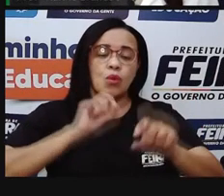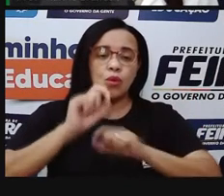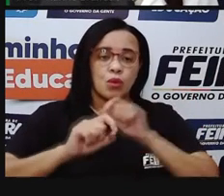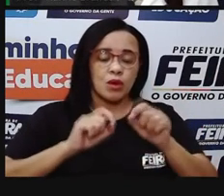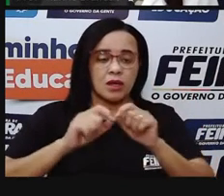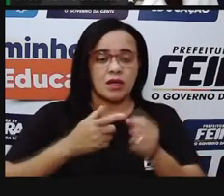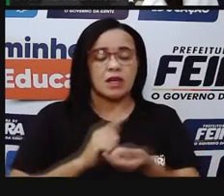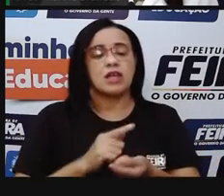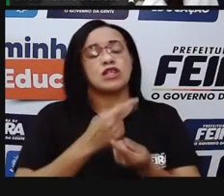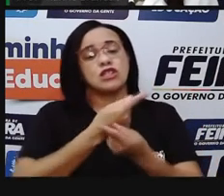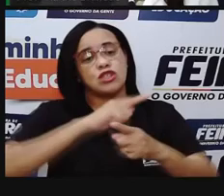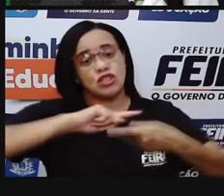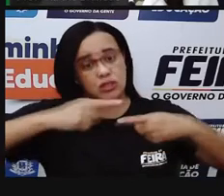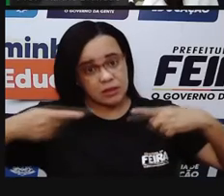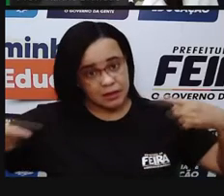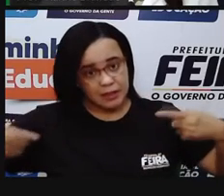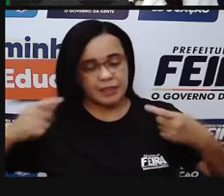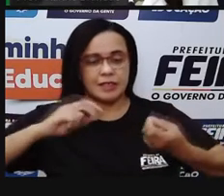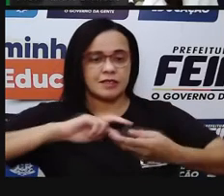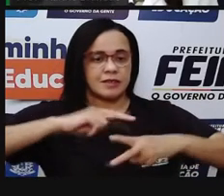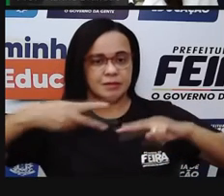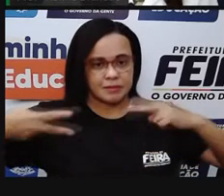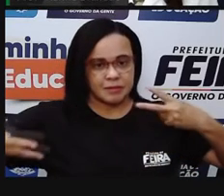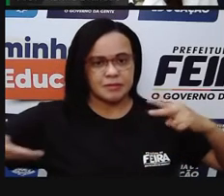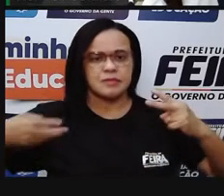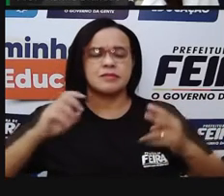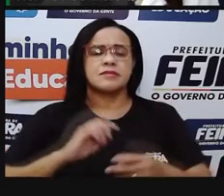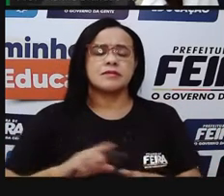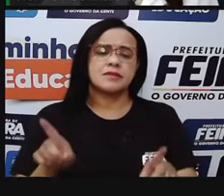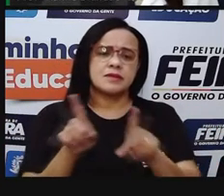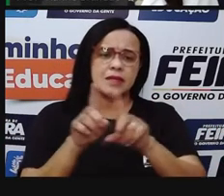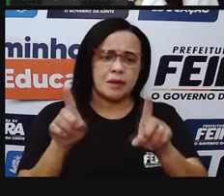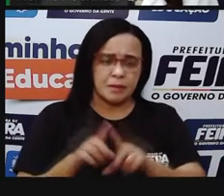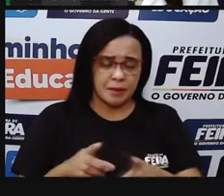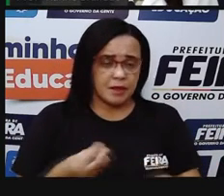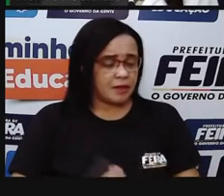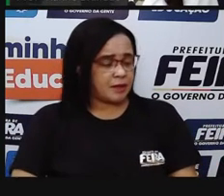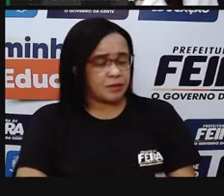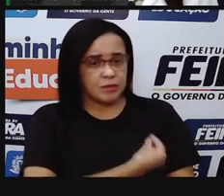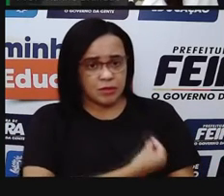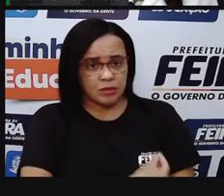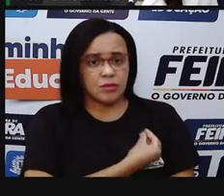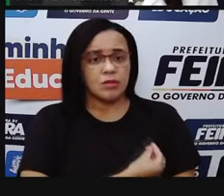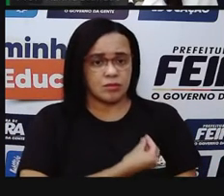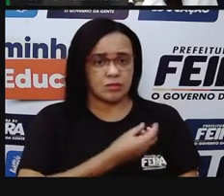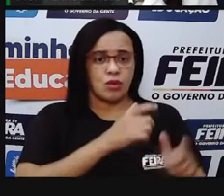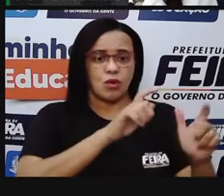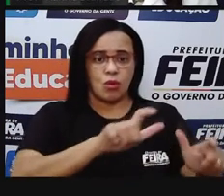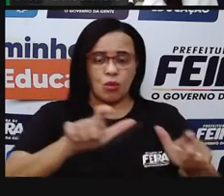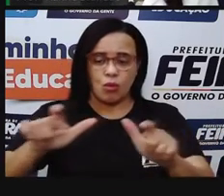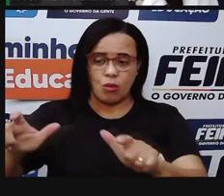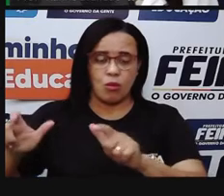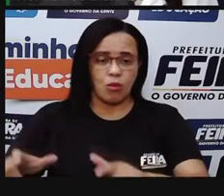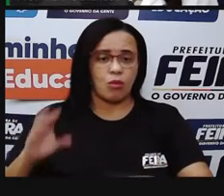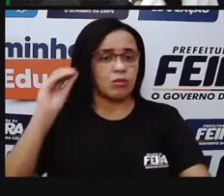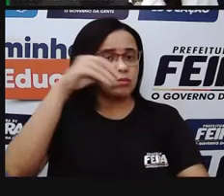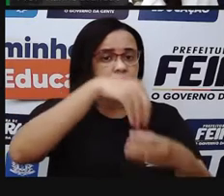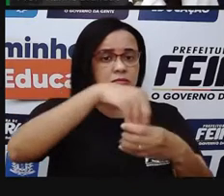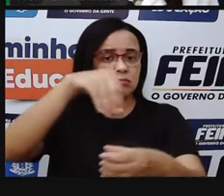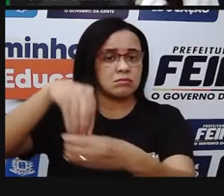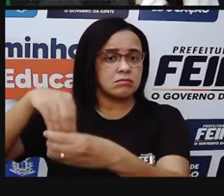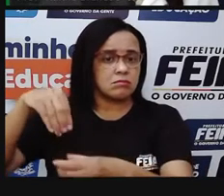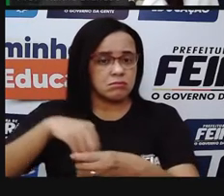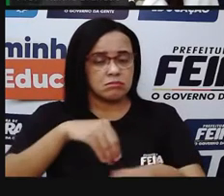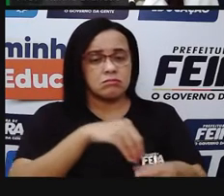interespecíficos e de ecossistemas biológicos e culturais, e os ambientes nos quais eles estão inseridos.